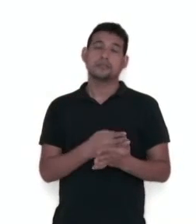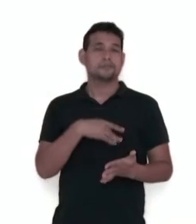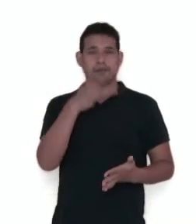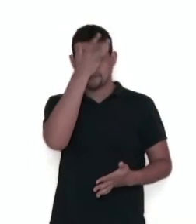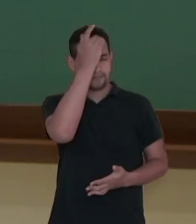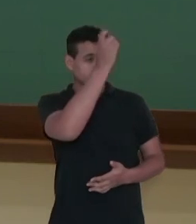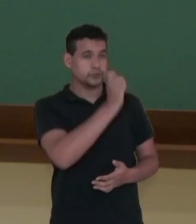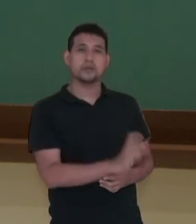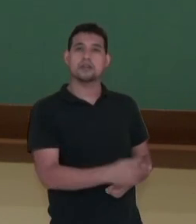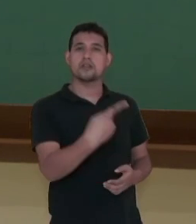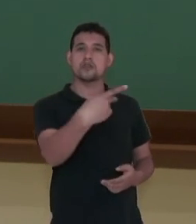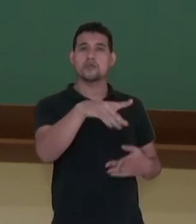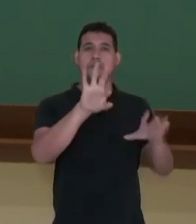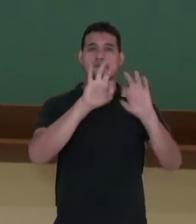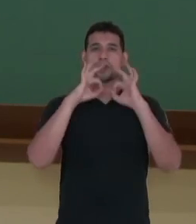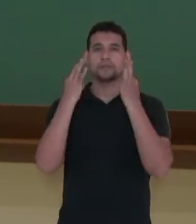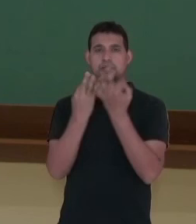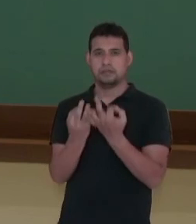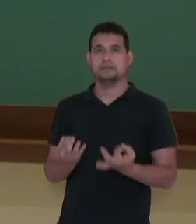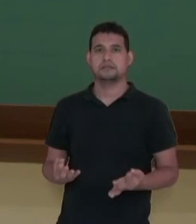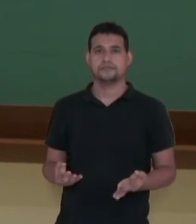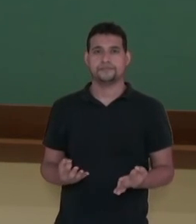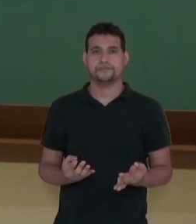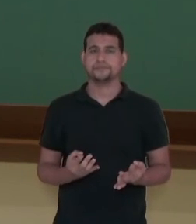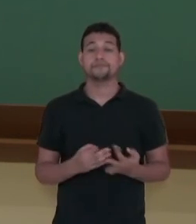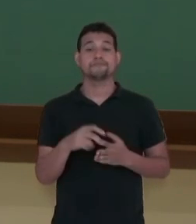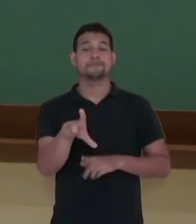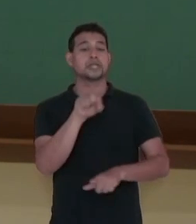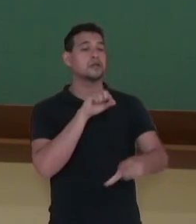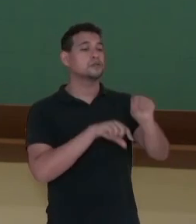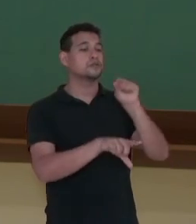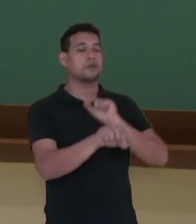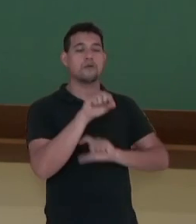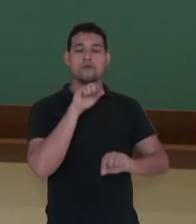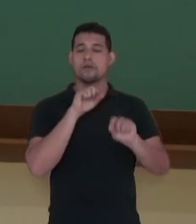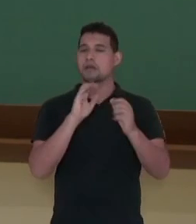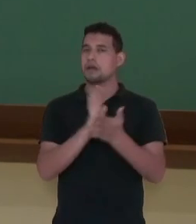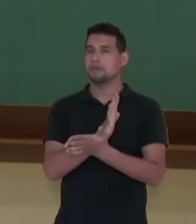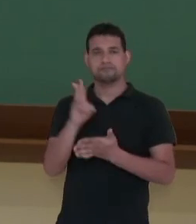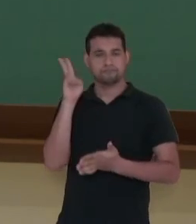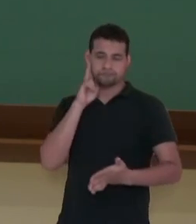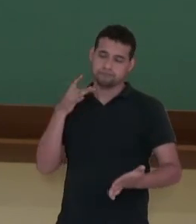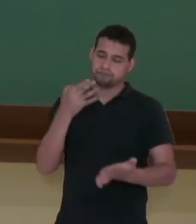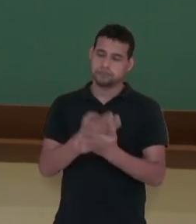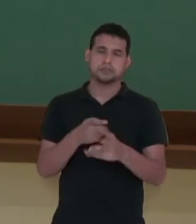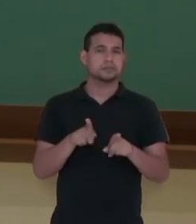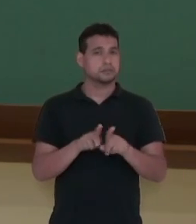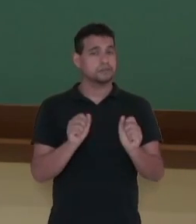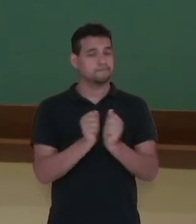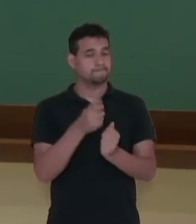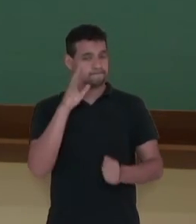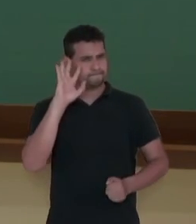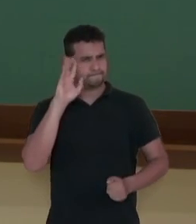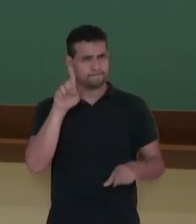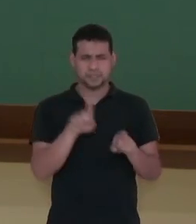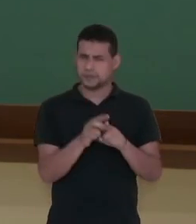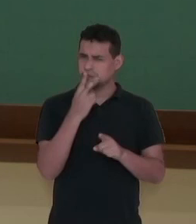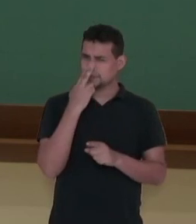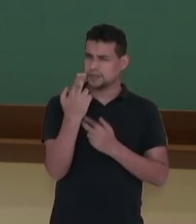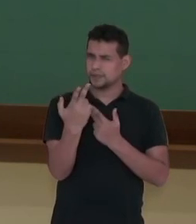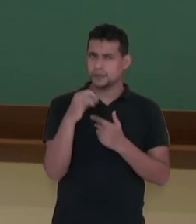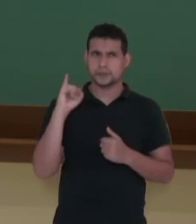de tu família? Elige, escolha uma história que já conhece e que te parece